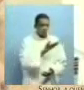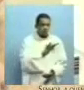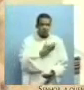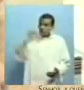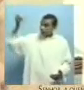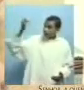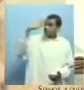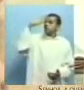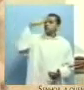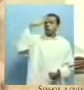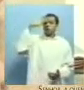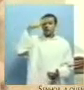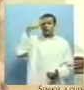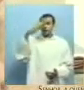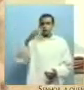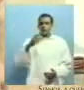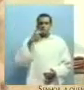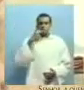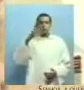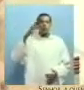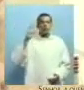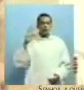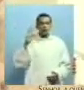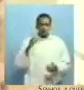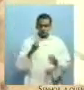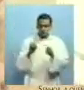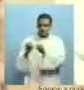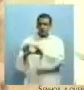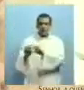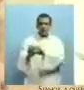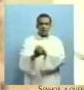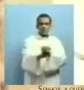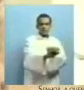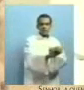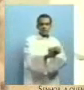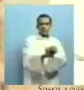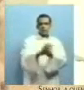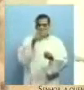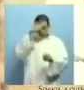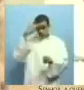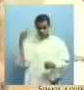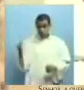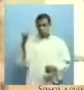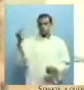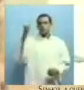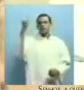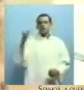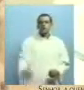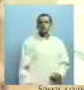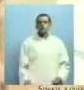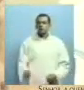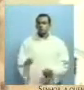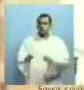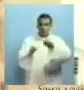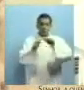inspiras os profetas, instruís os doutores, que fazes os